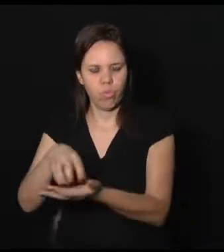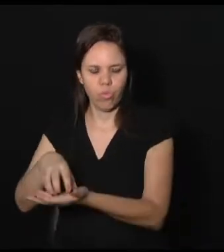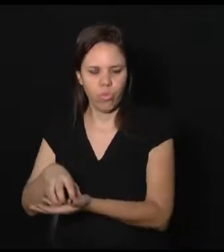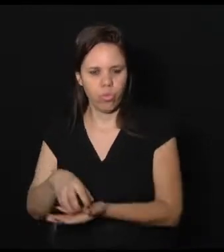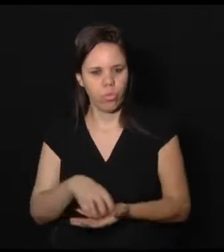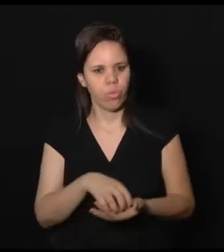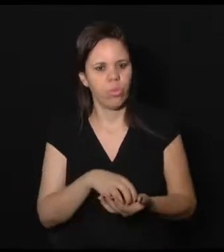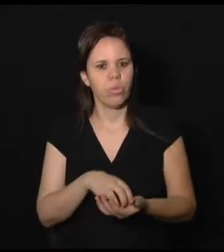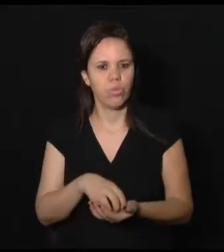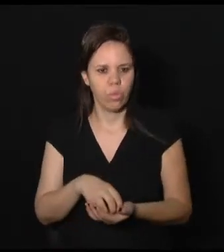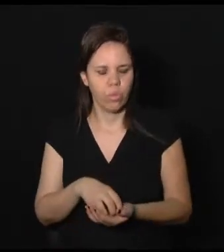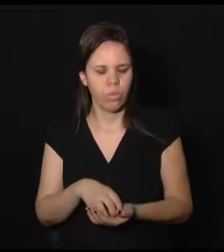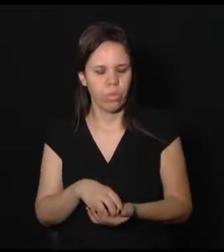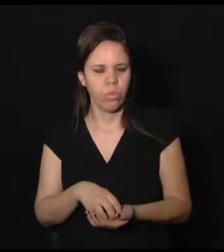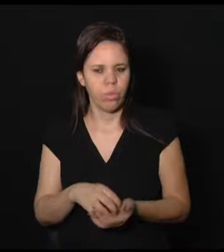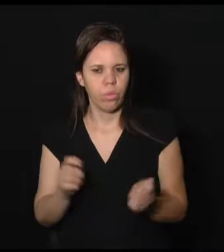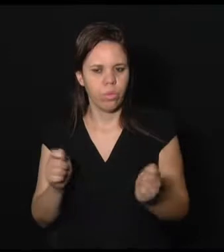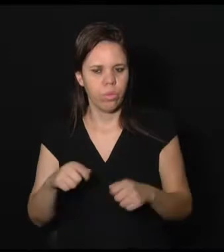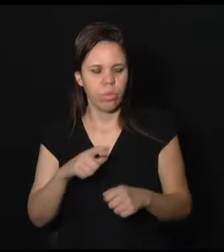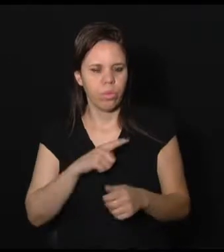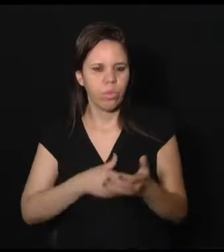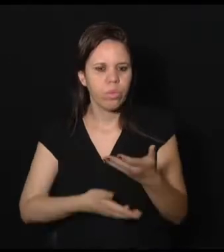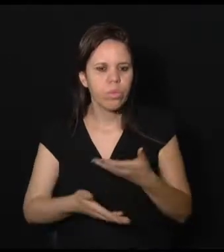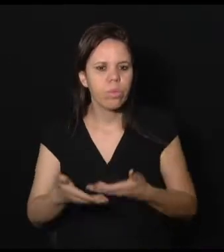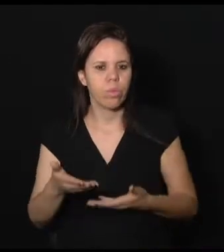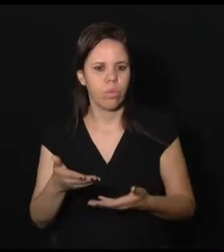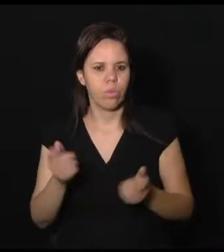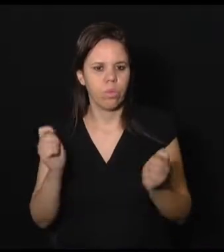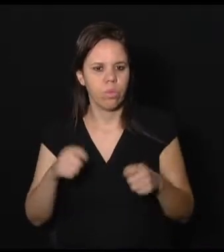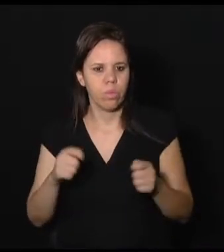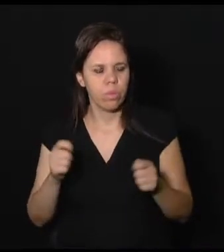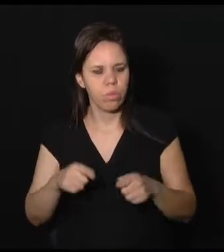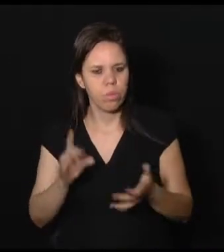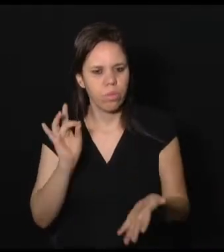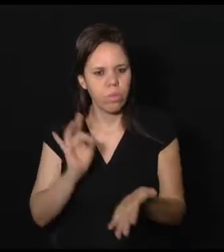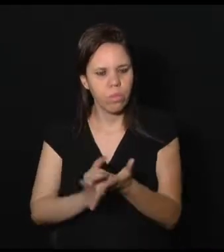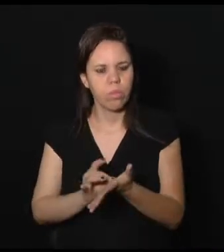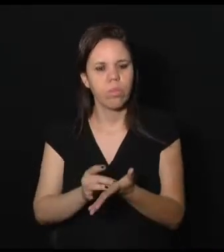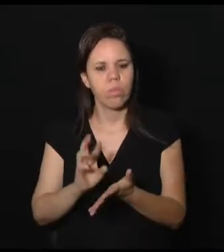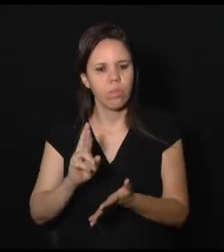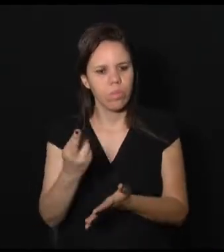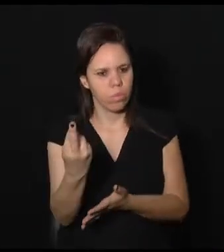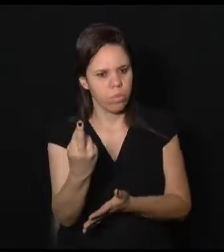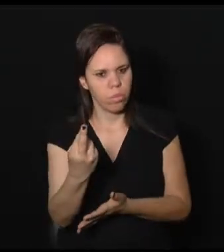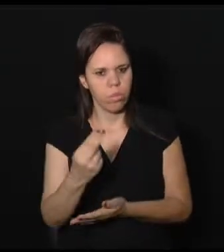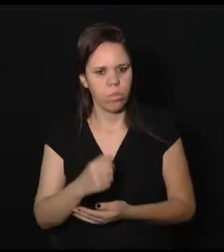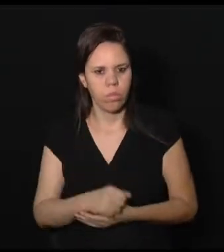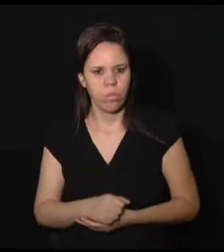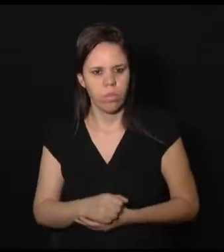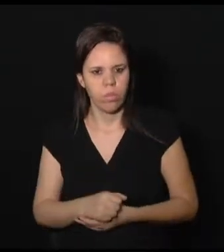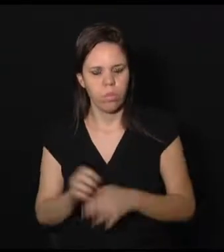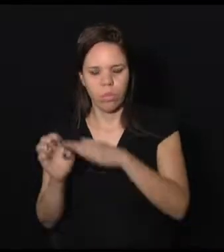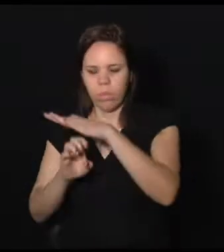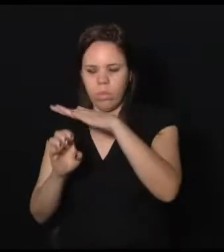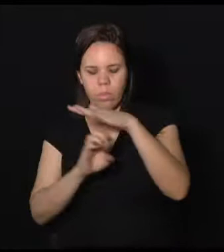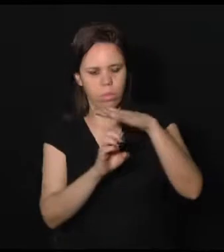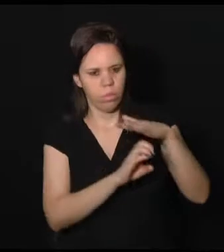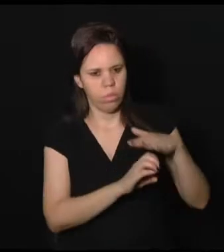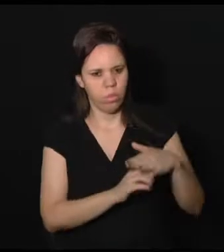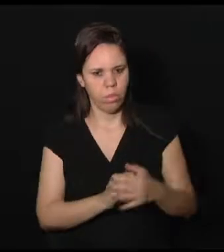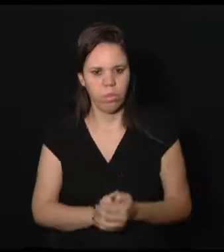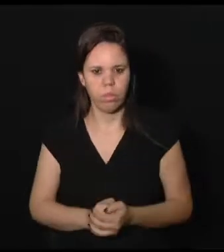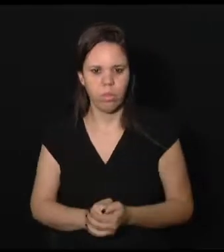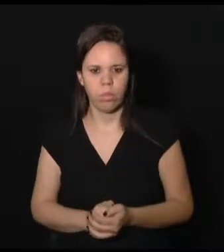intervenientes, de maneira que essa integração possa efetivamente trazer resultados para as empresas, e a